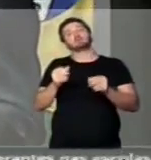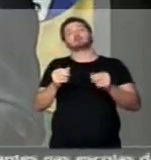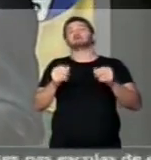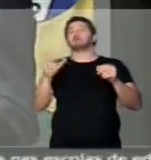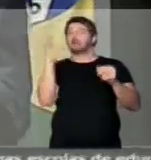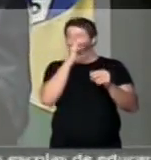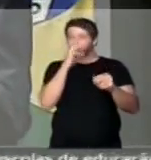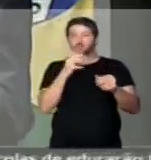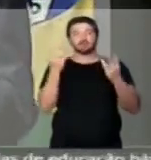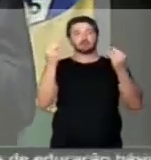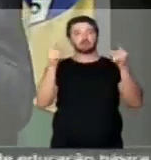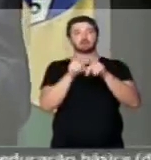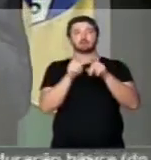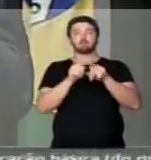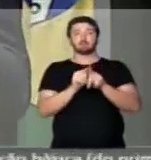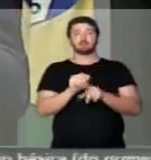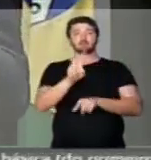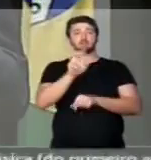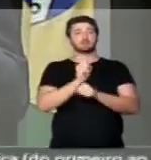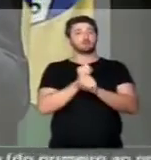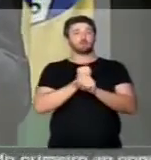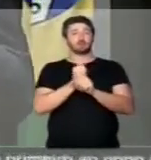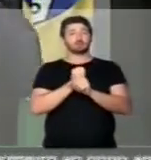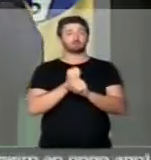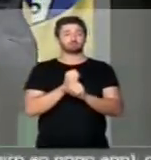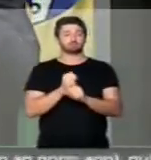acelerada. Em apenas 5 anos,